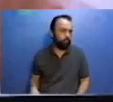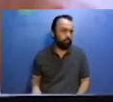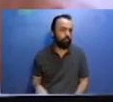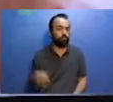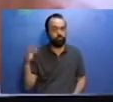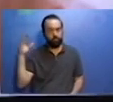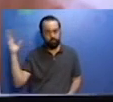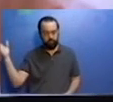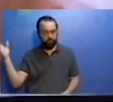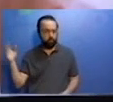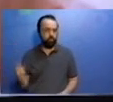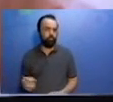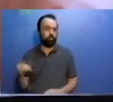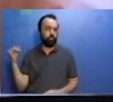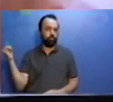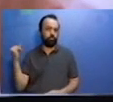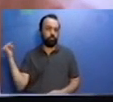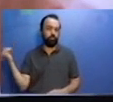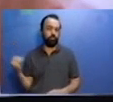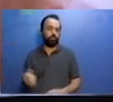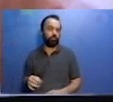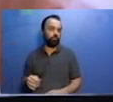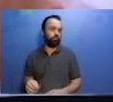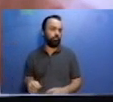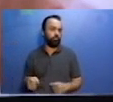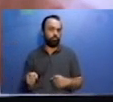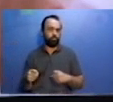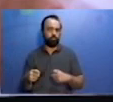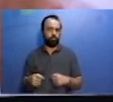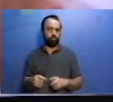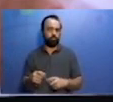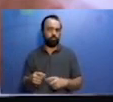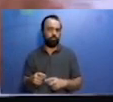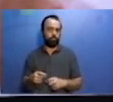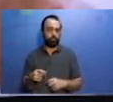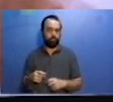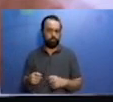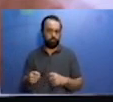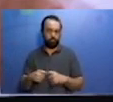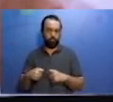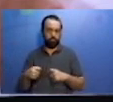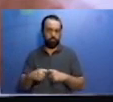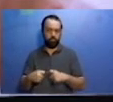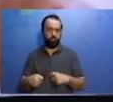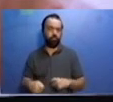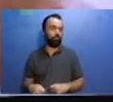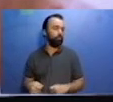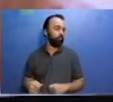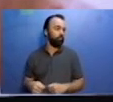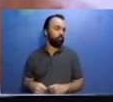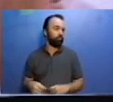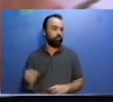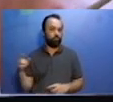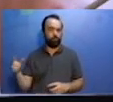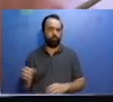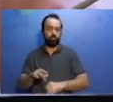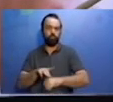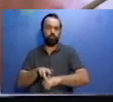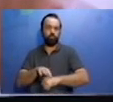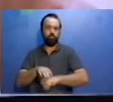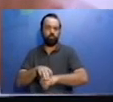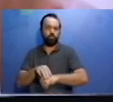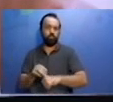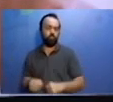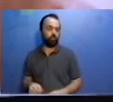Bom, agora importâncias dos fungos. Importância médica, no que se refere a algumas doenças transmitidas por